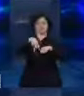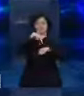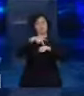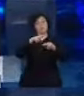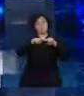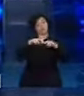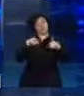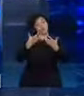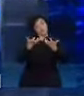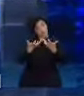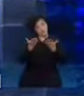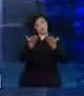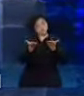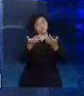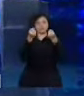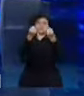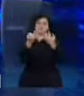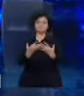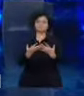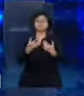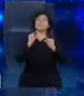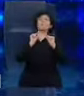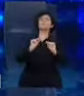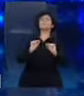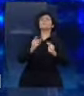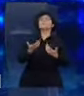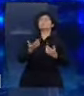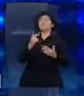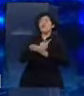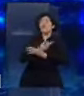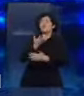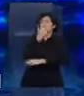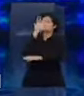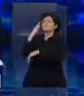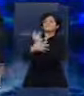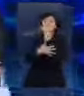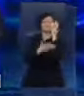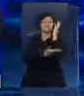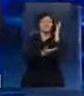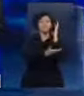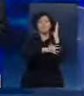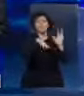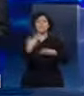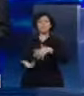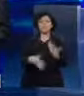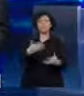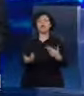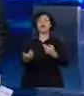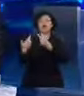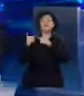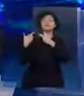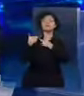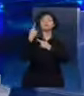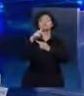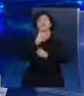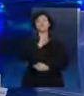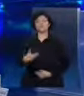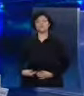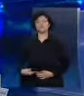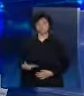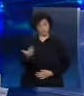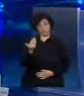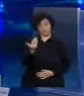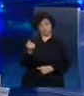Eu queria que você explicasse um pouco o desmatamento da Amazônia, da forma irresponsável que está acontecendo agora no seu governo. Então fica